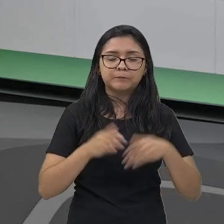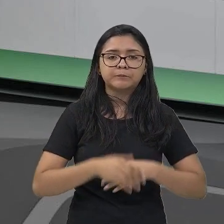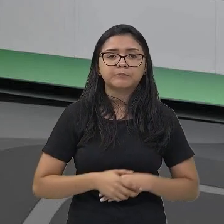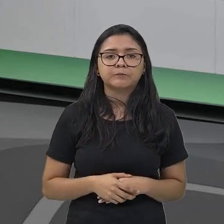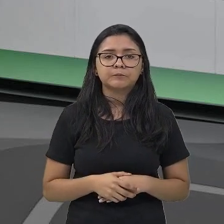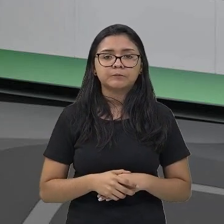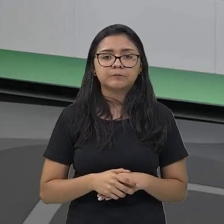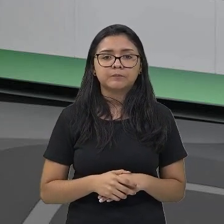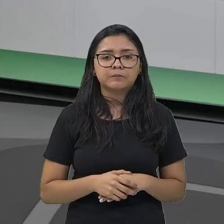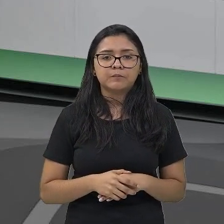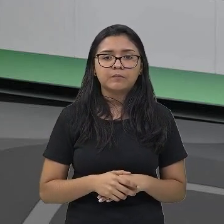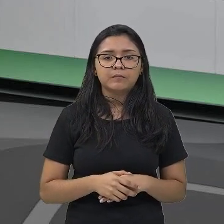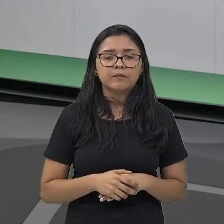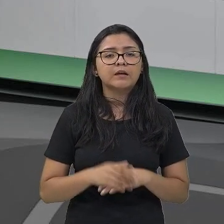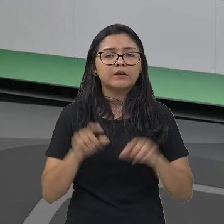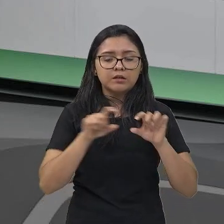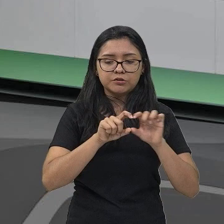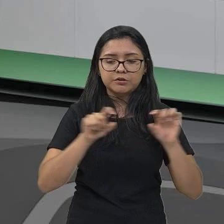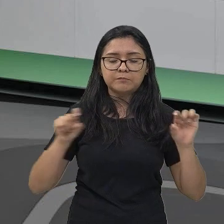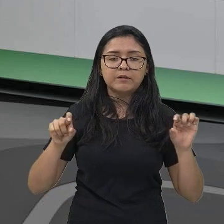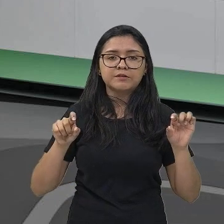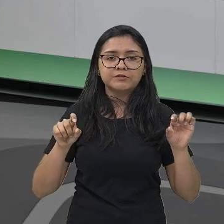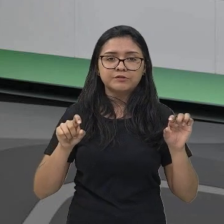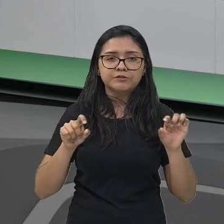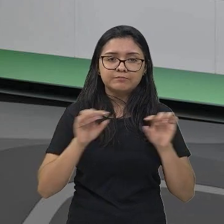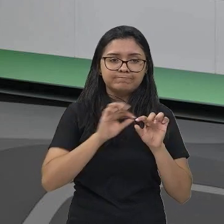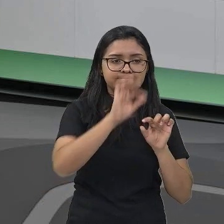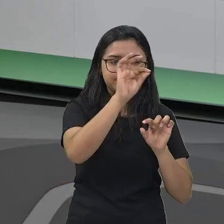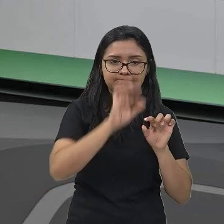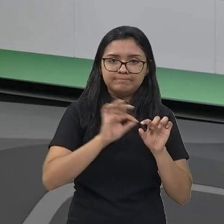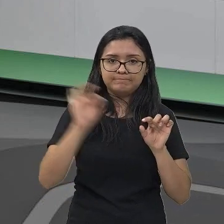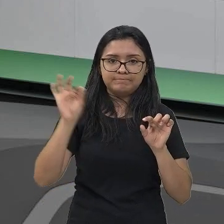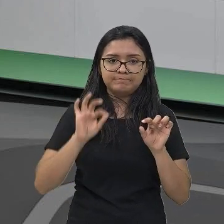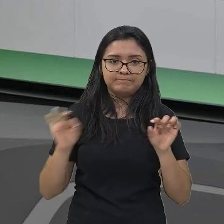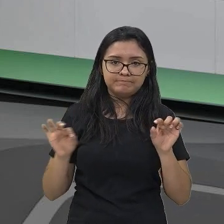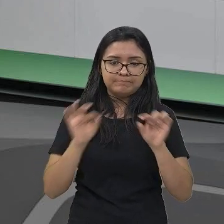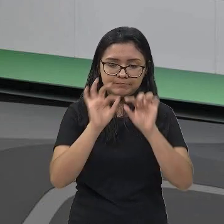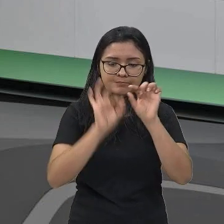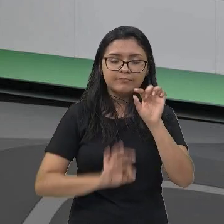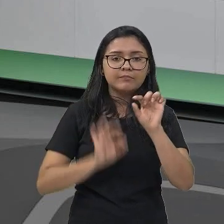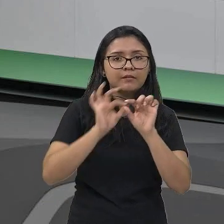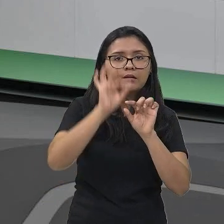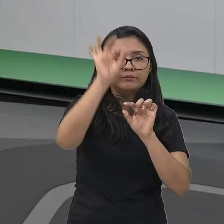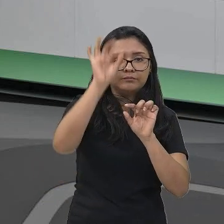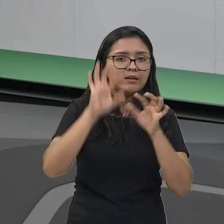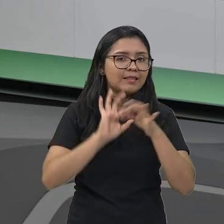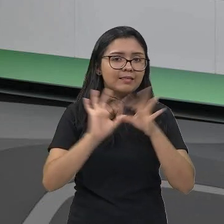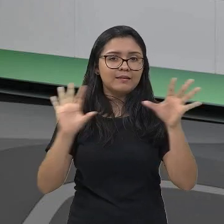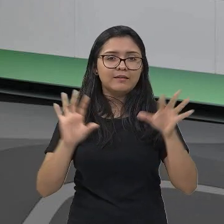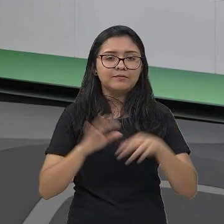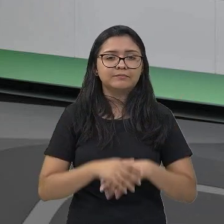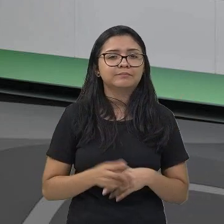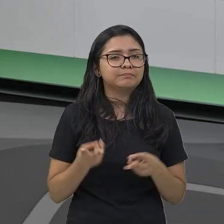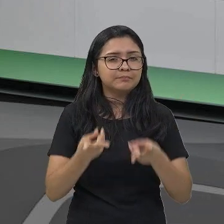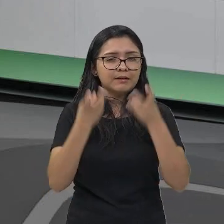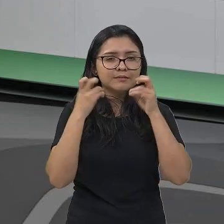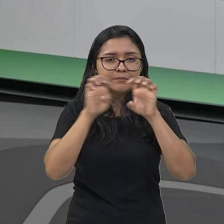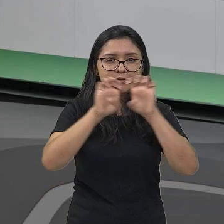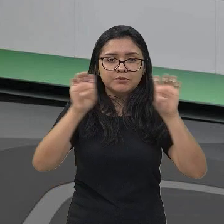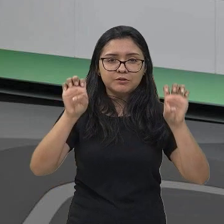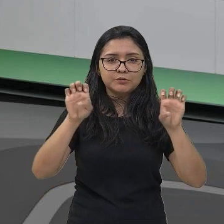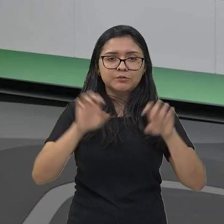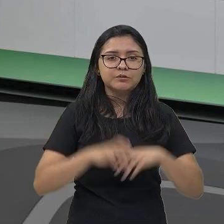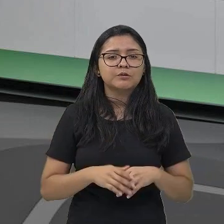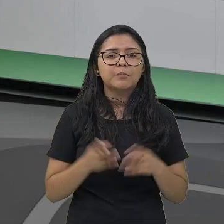Ou seja, aquelas que têm as extremidades livres, como nós temos aqui nessa estrutura, como nós podemos,